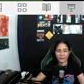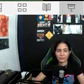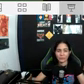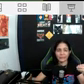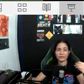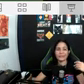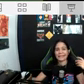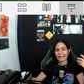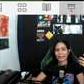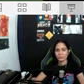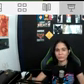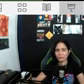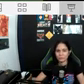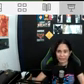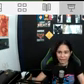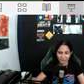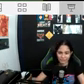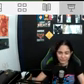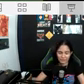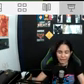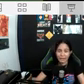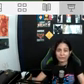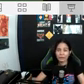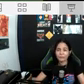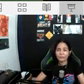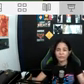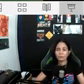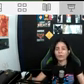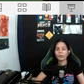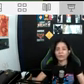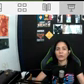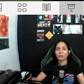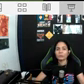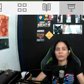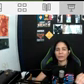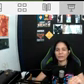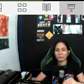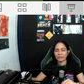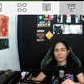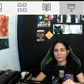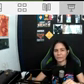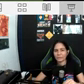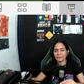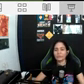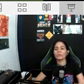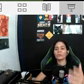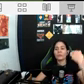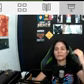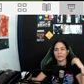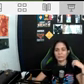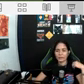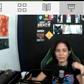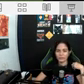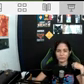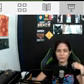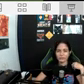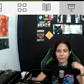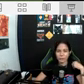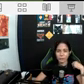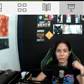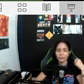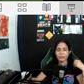uma capital onde a gente tem hábitos diferentes. Então, vamos supor que todo mundo que participou da minha pesquisa, eu conversei com